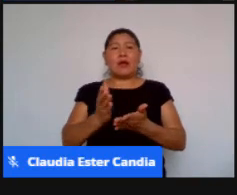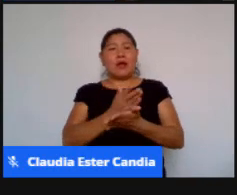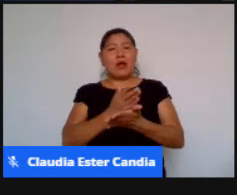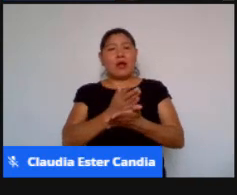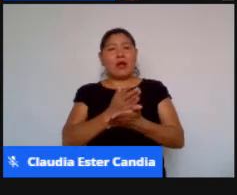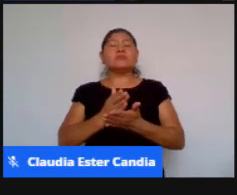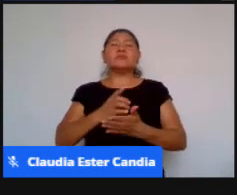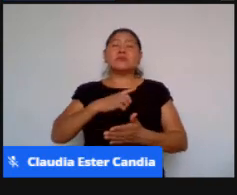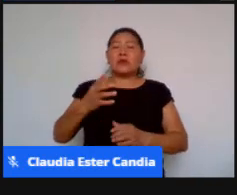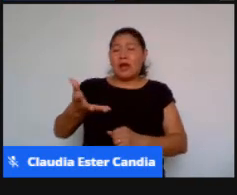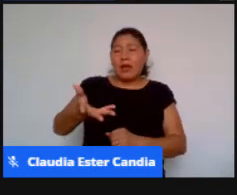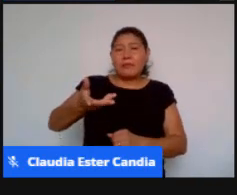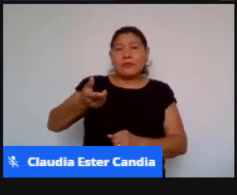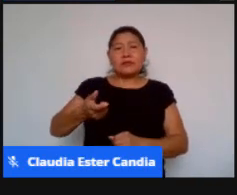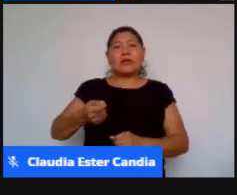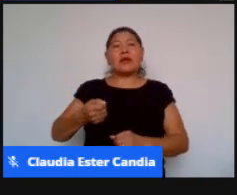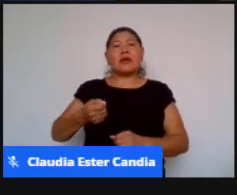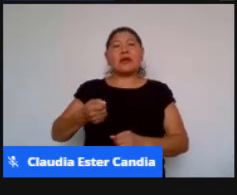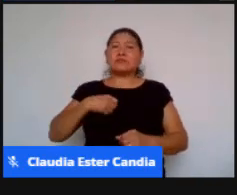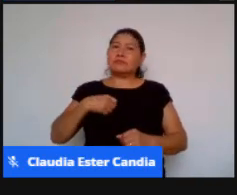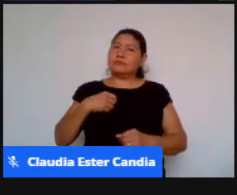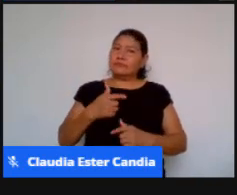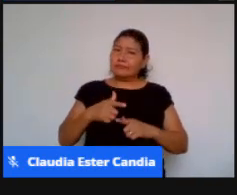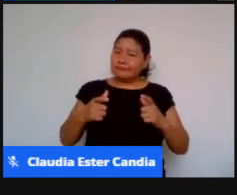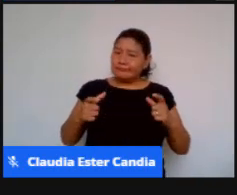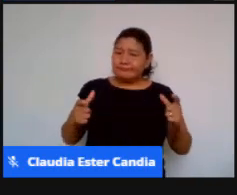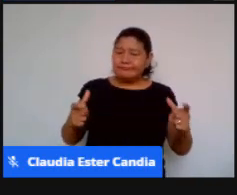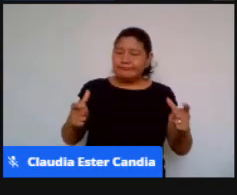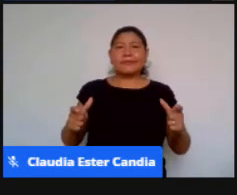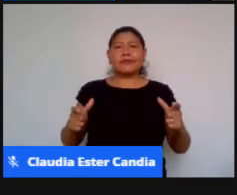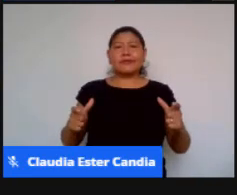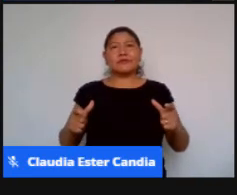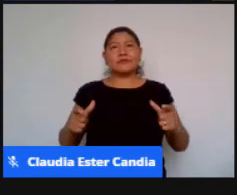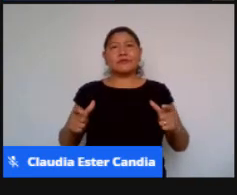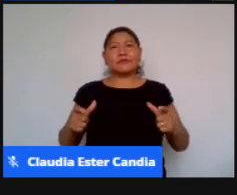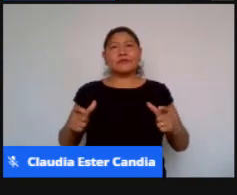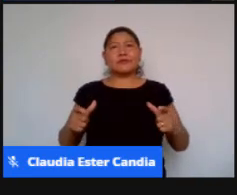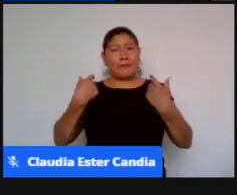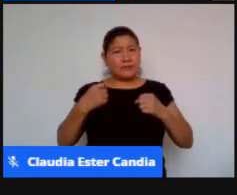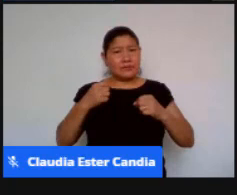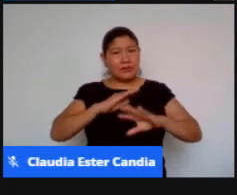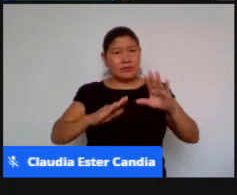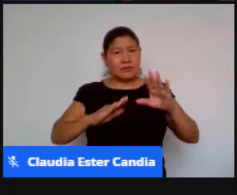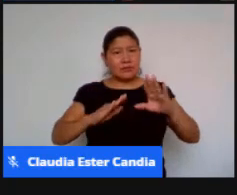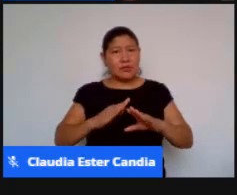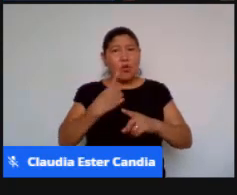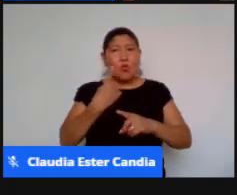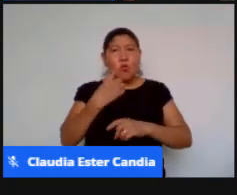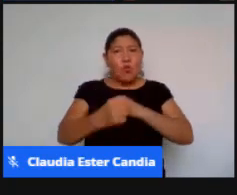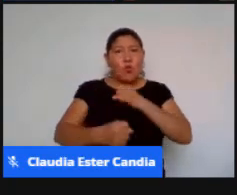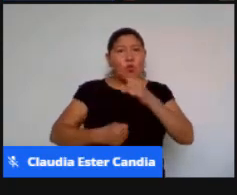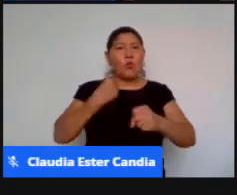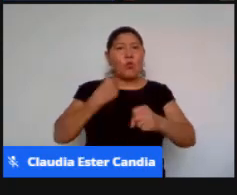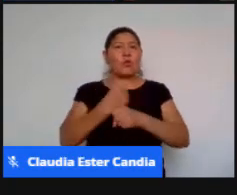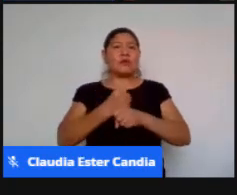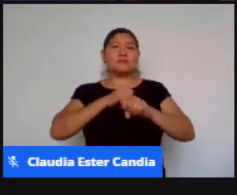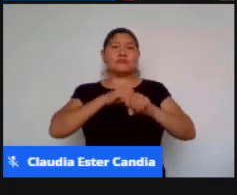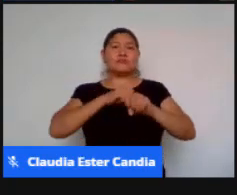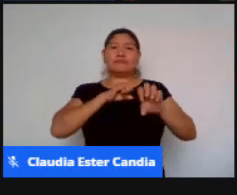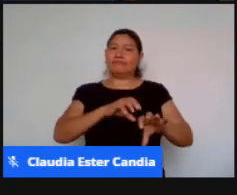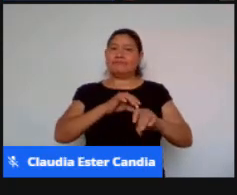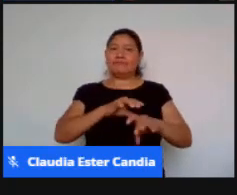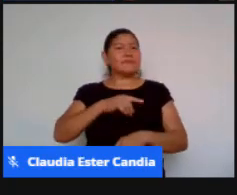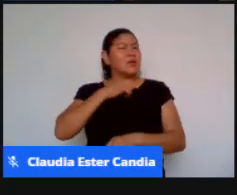eu preciso trabalhar ao longo do ano inteiro. Eu não dou conta de uma única